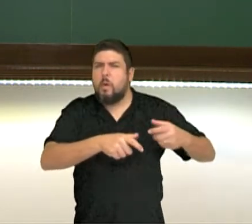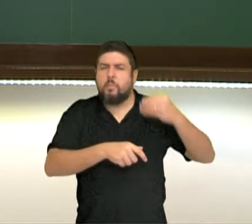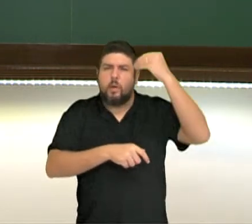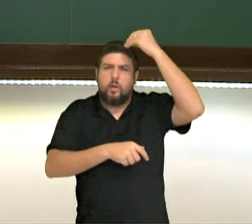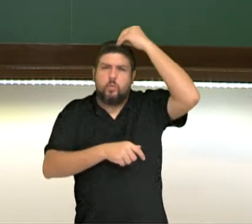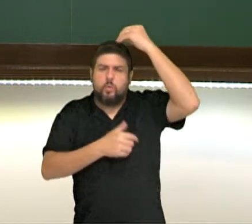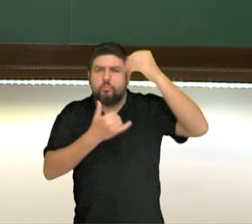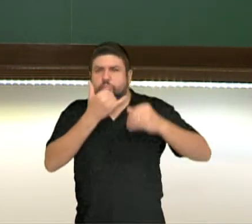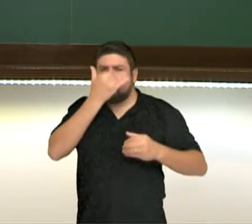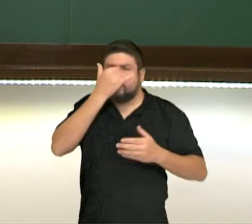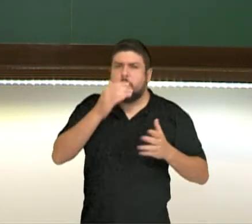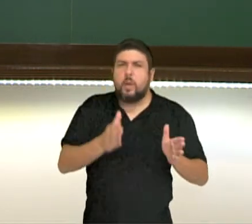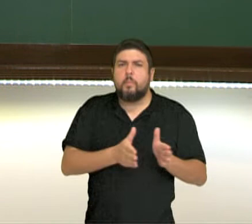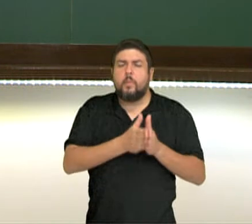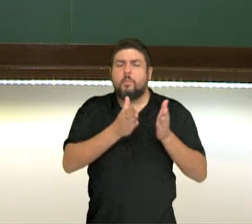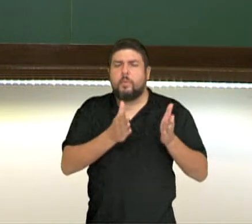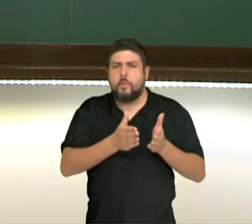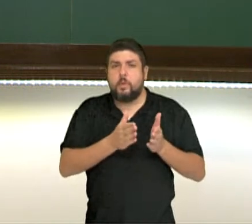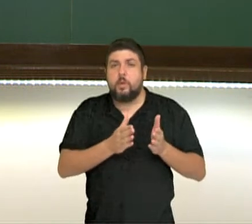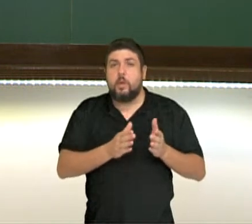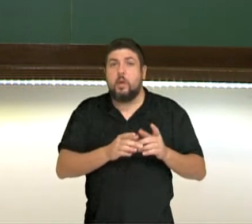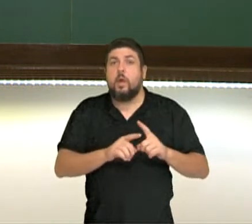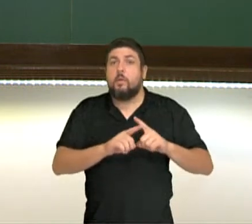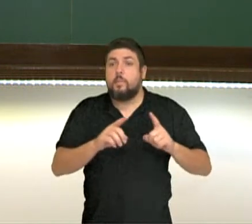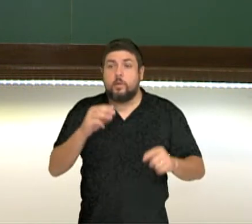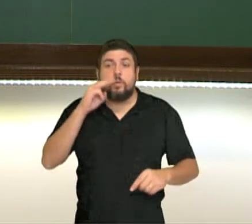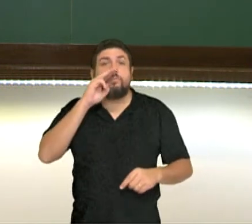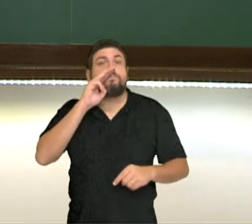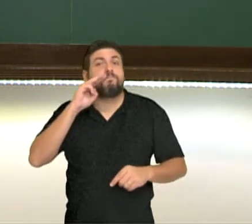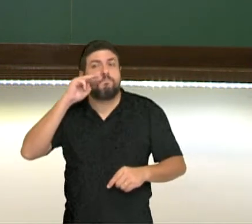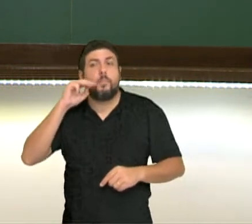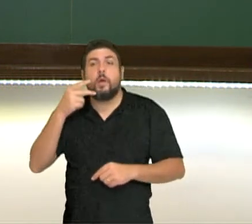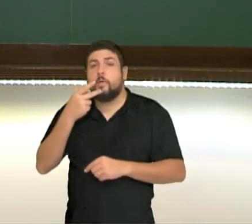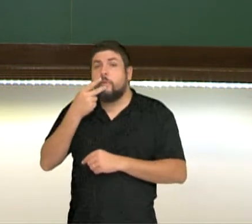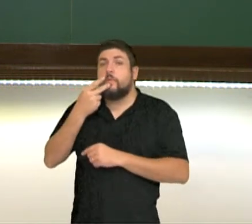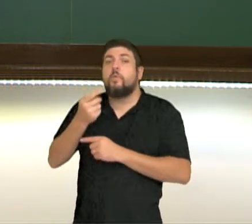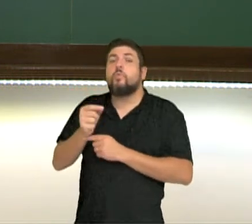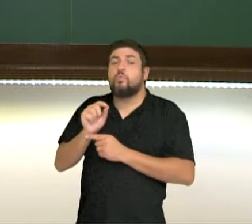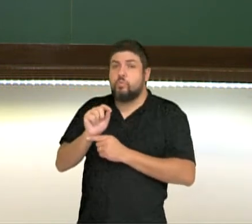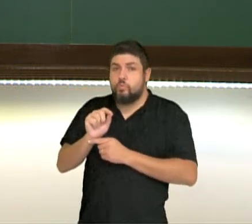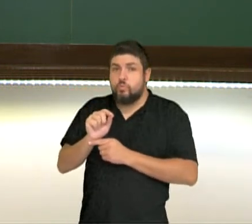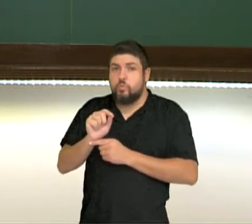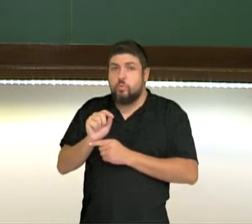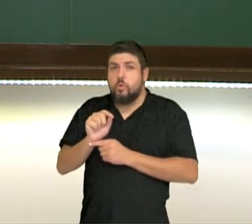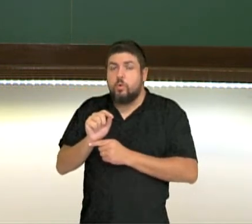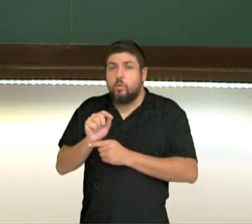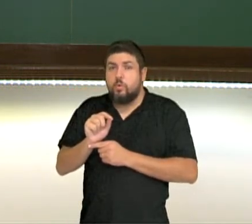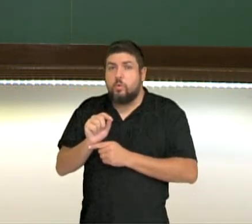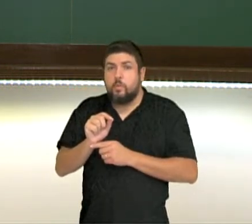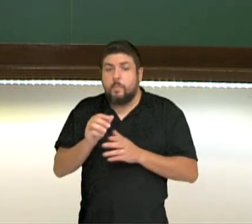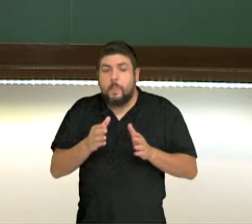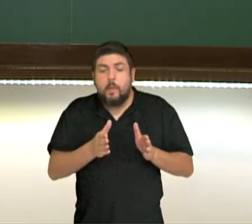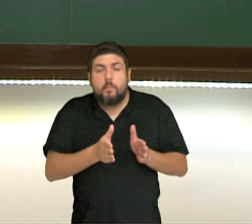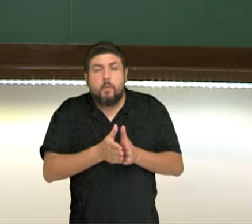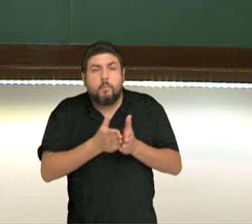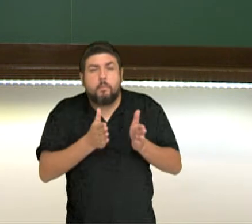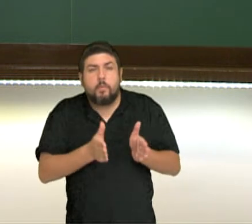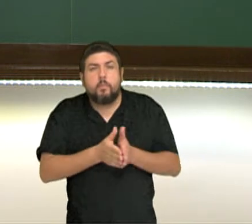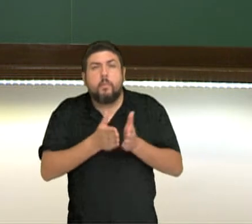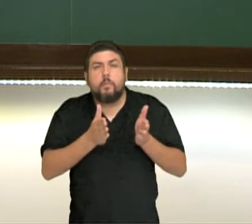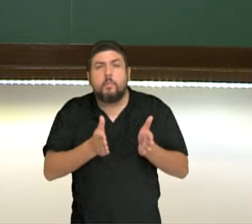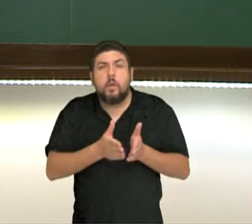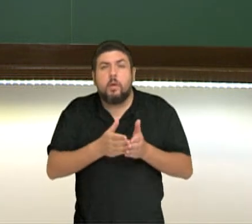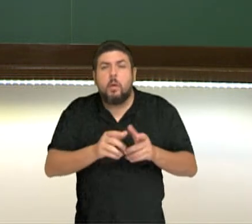nos diz que a pobreza é que a culpada pelo aumento populacional tá gente